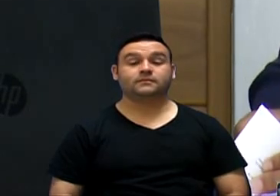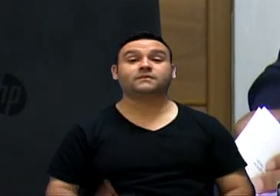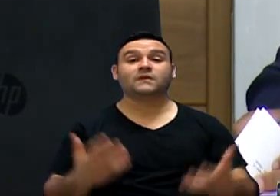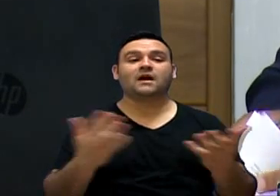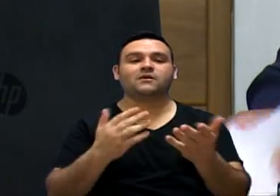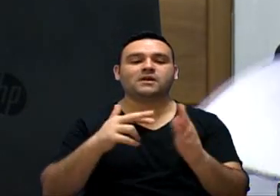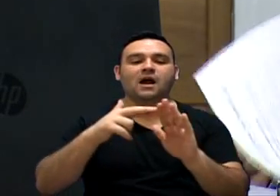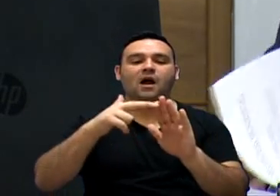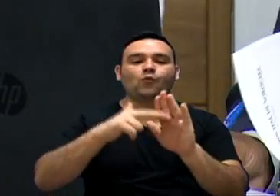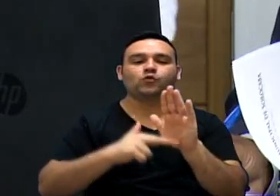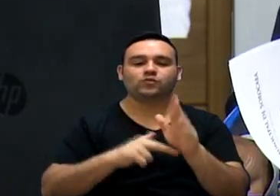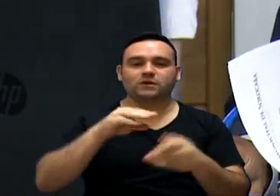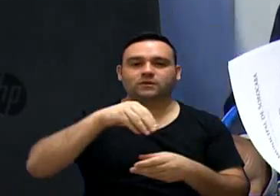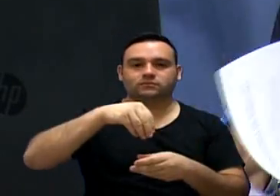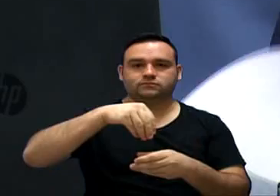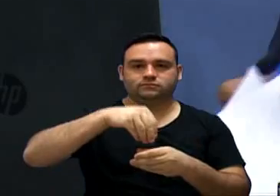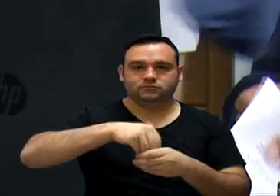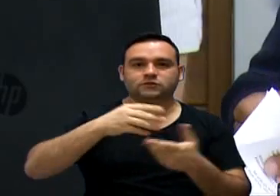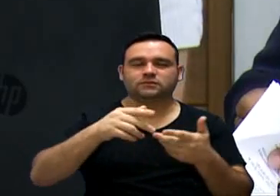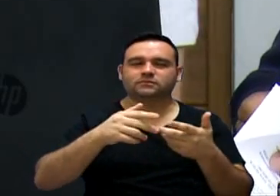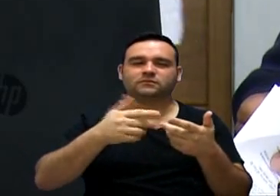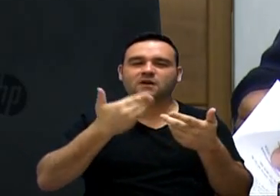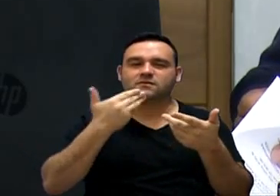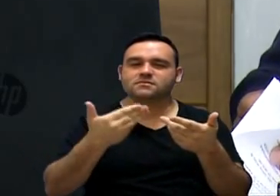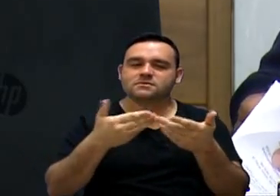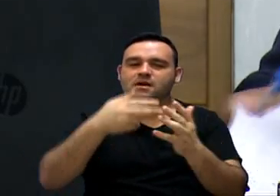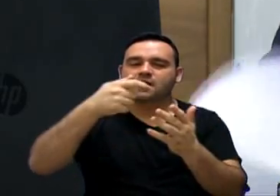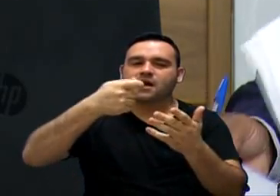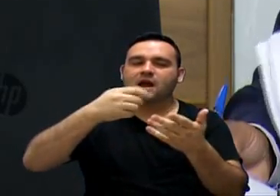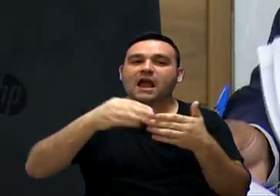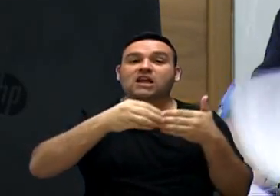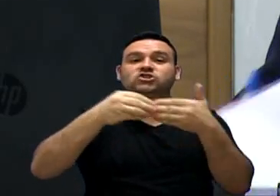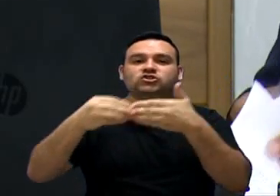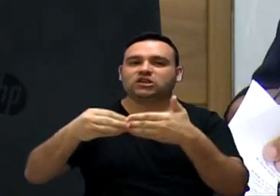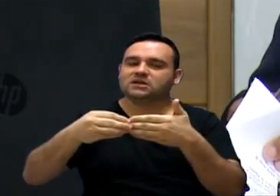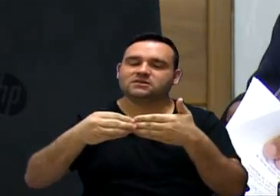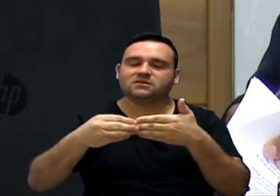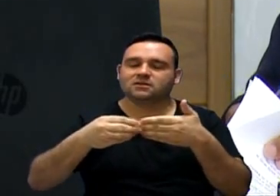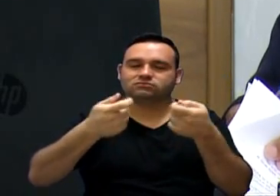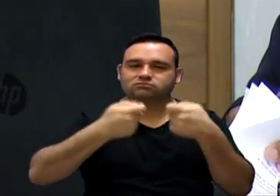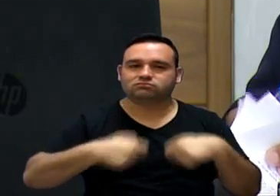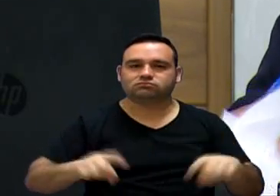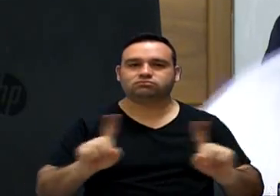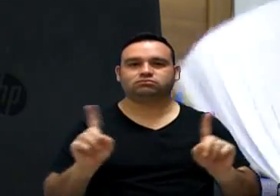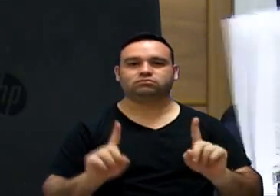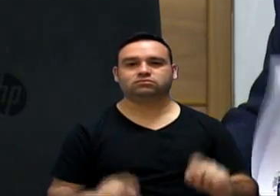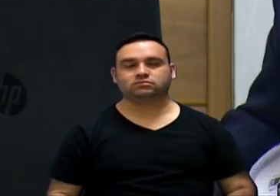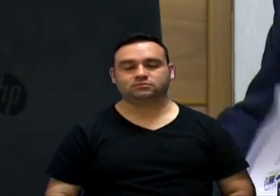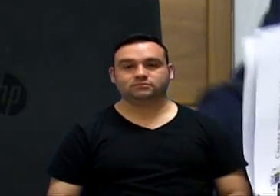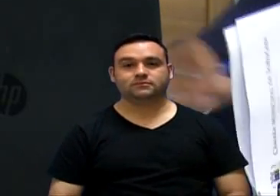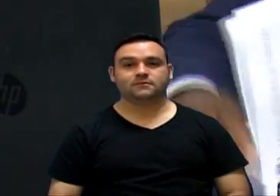Nosso regimento, a dispensa das indicações.